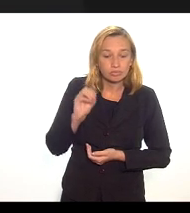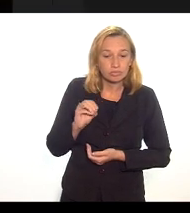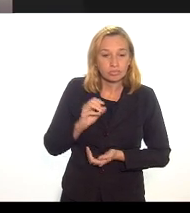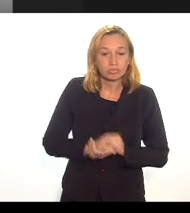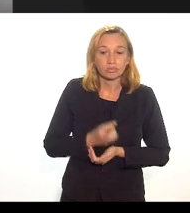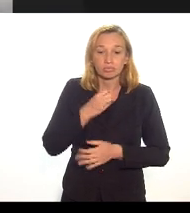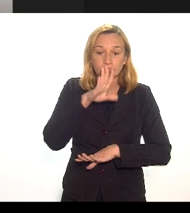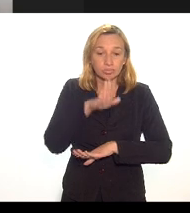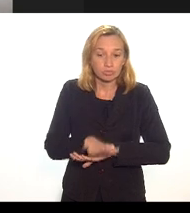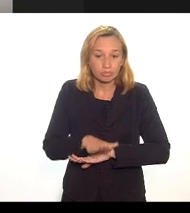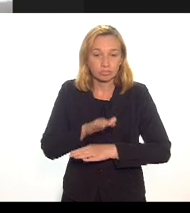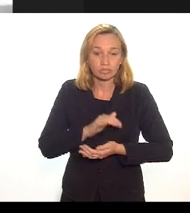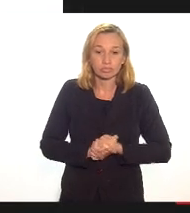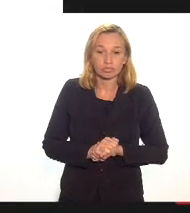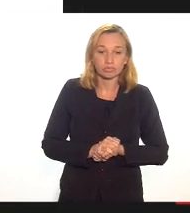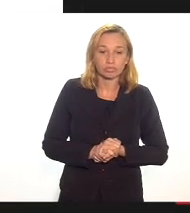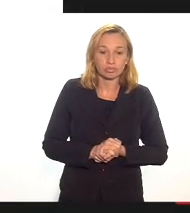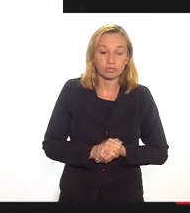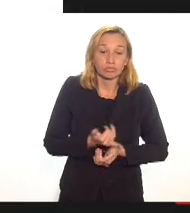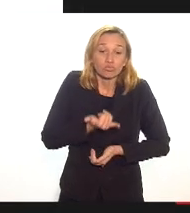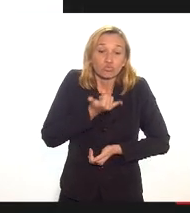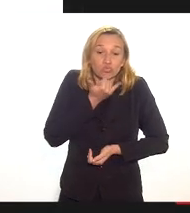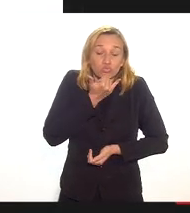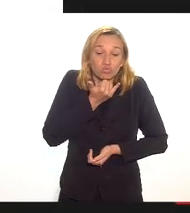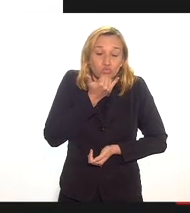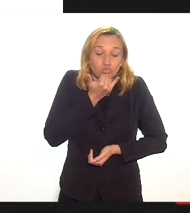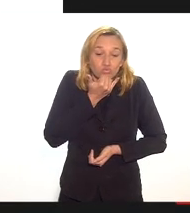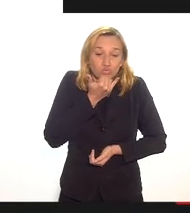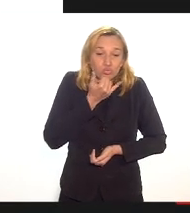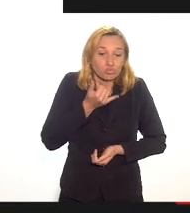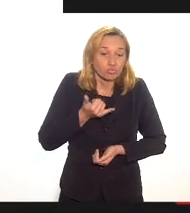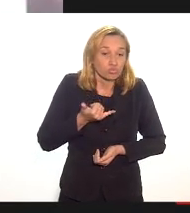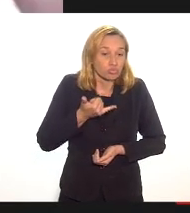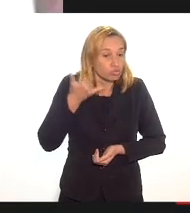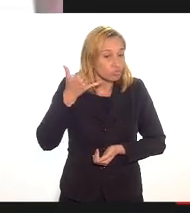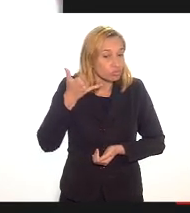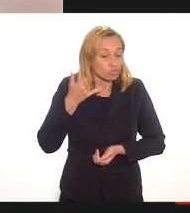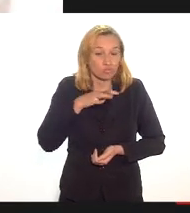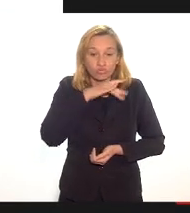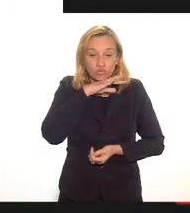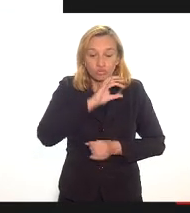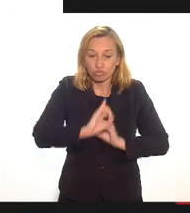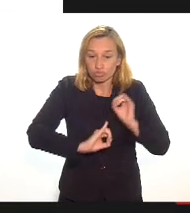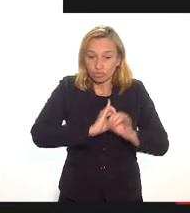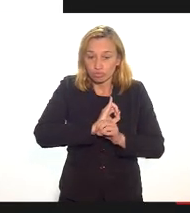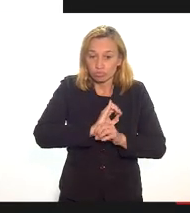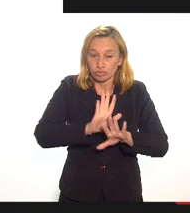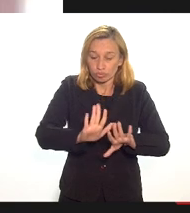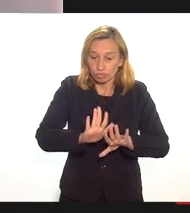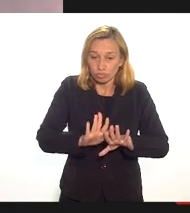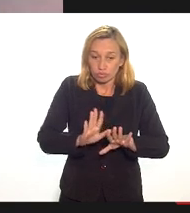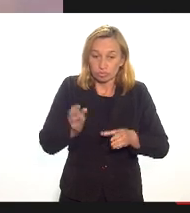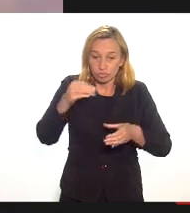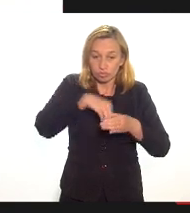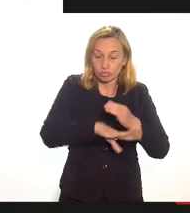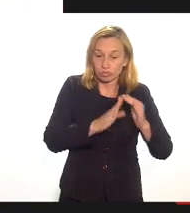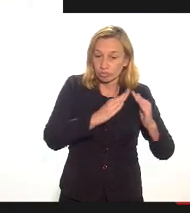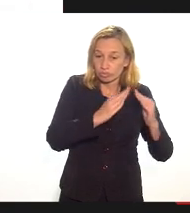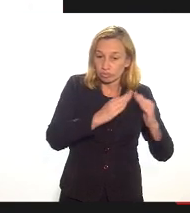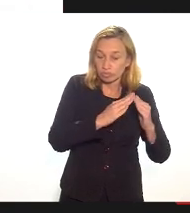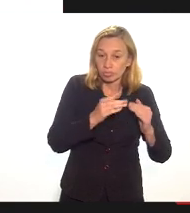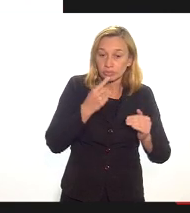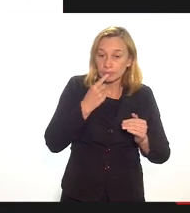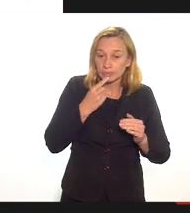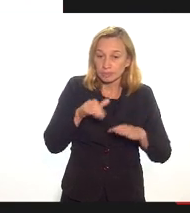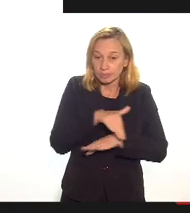Boa tarde. Desculpa, eu ouvi pouco, a minha ligação está muito bem, estou até no lugar mais próximo da rua aqui, dentro da minha casa, mas mais próximo da rua,